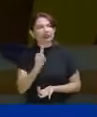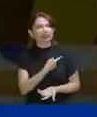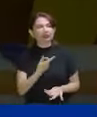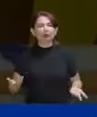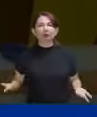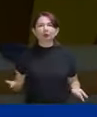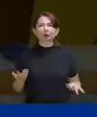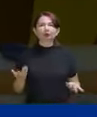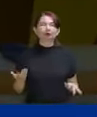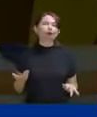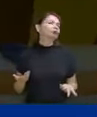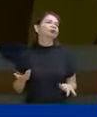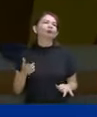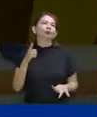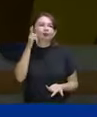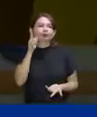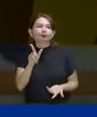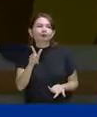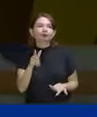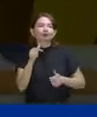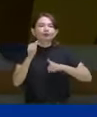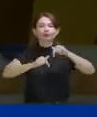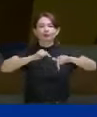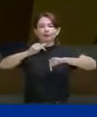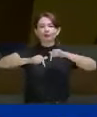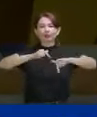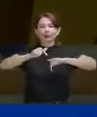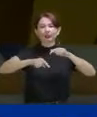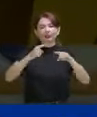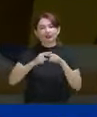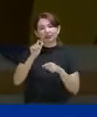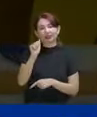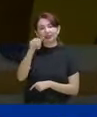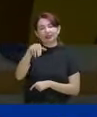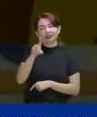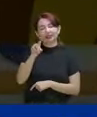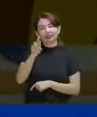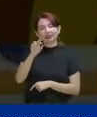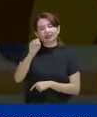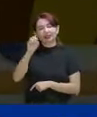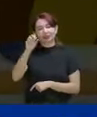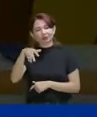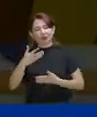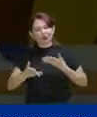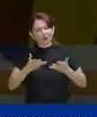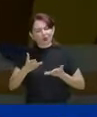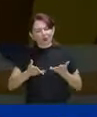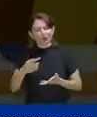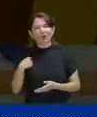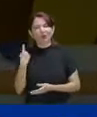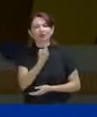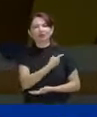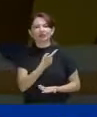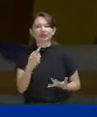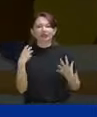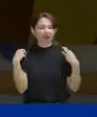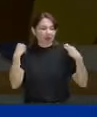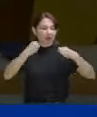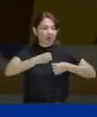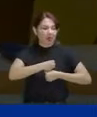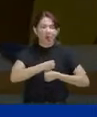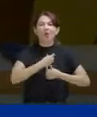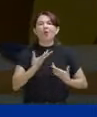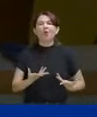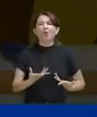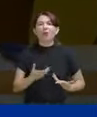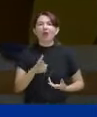não fazemos realmente um trabalho a contento, porque o Anderson é aquele sujeito que cuida de nós, cuida da nossa do toga, presidente do